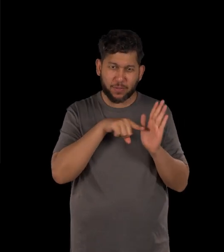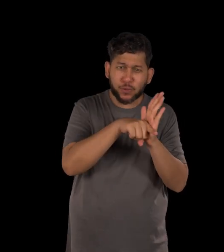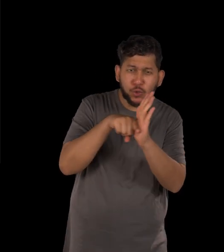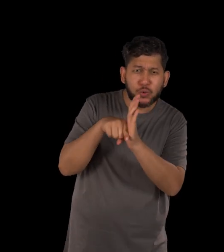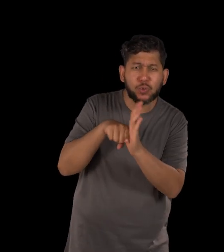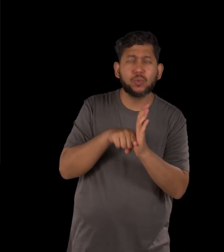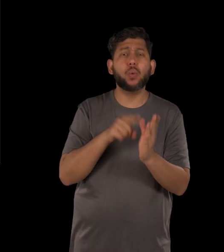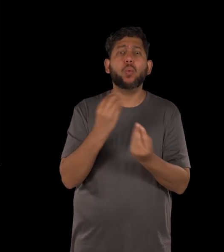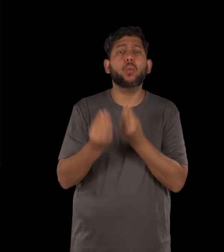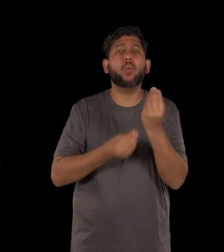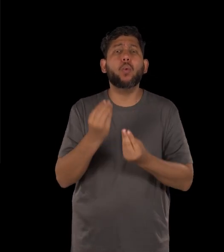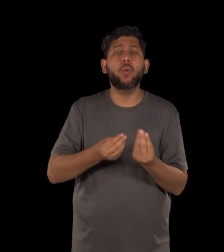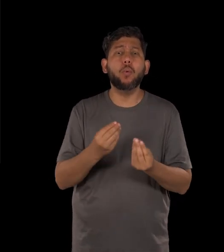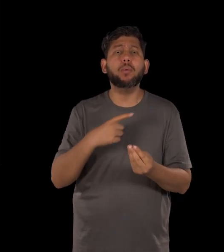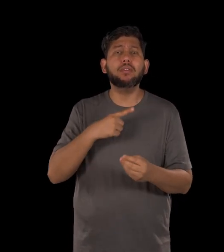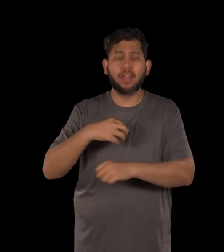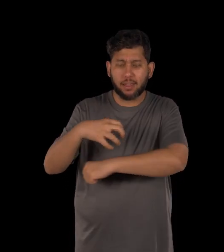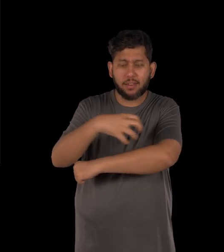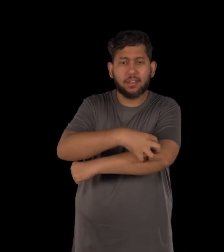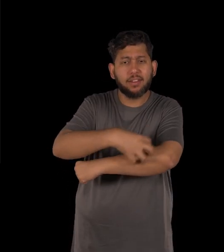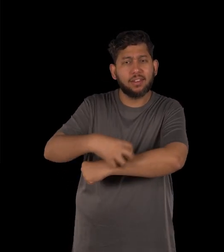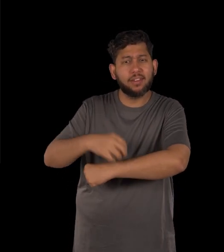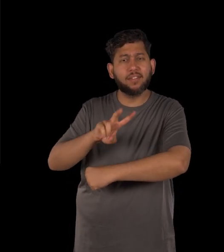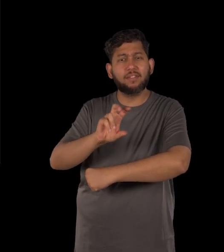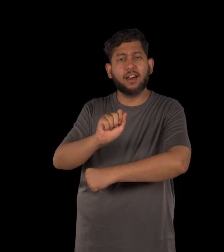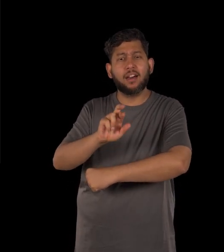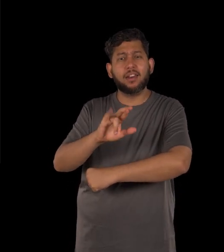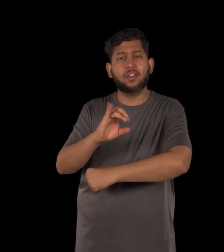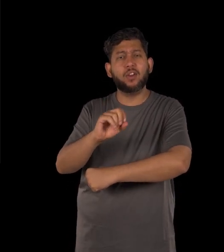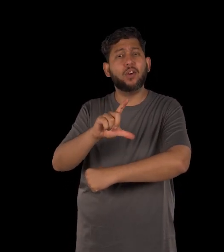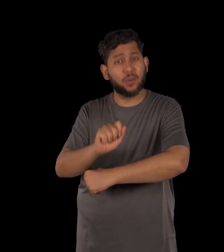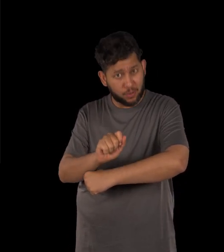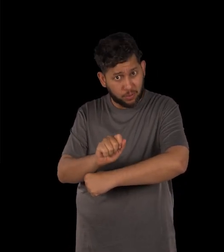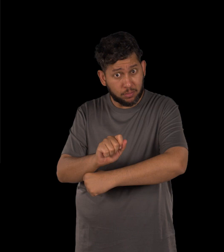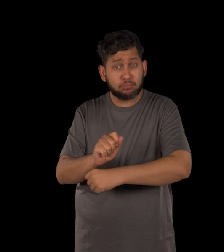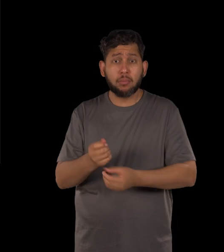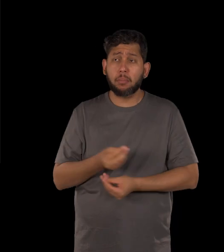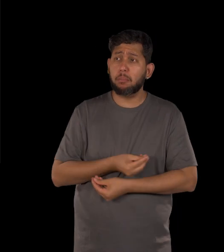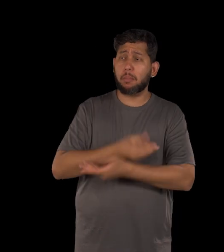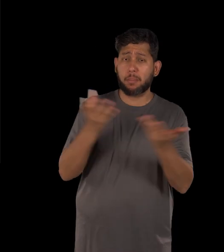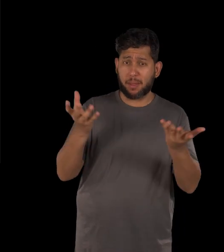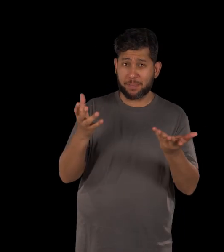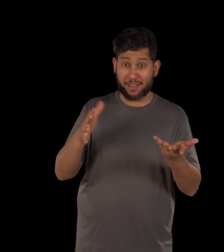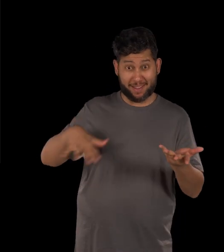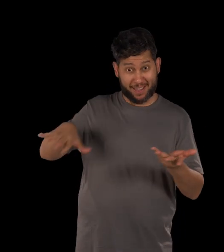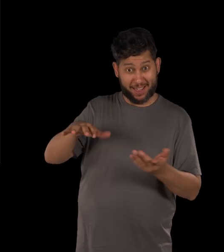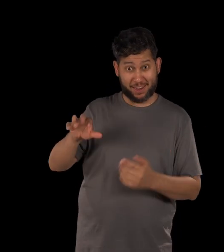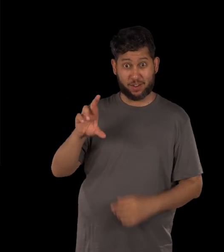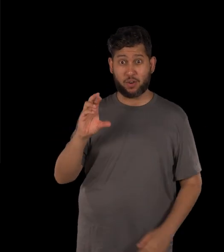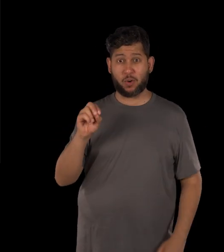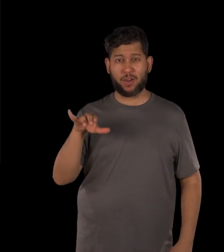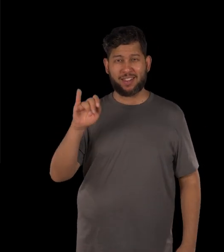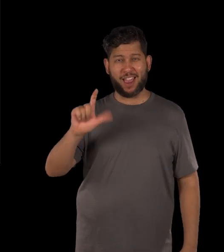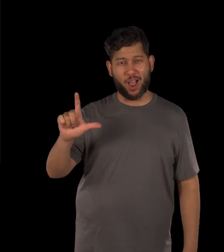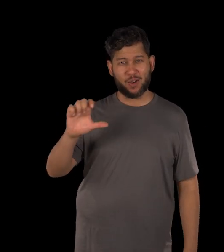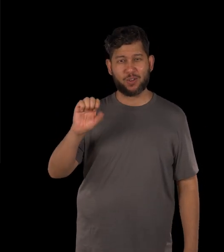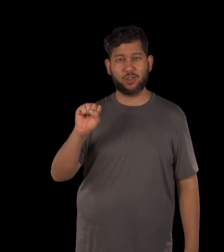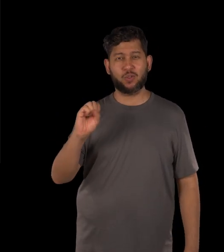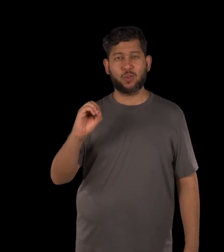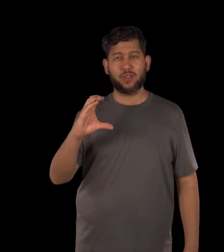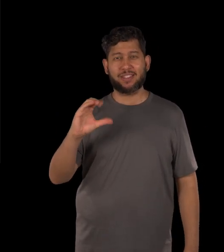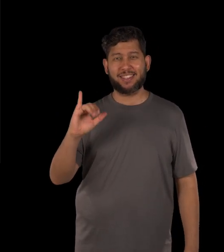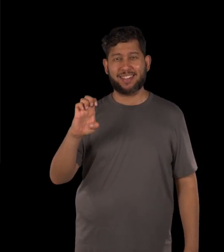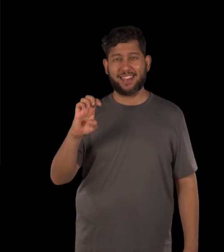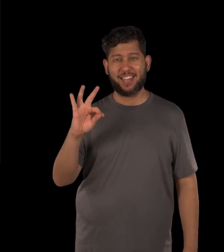tratado Investigação sobre a causa e os efeitos da varíola vacum, sendo recebido com entusiasmo pela Royal